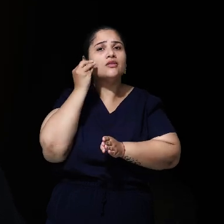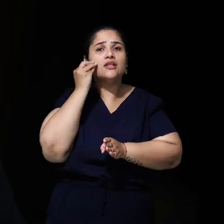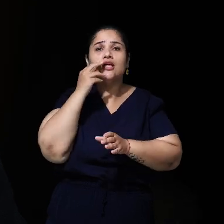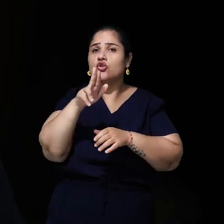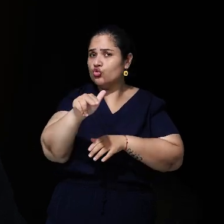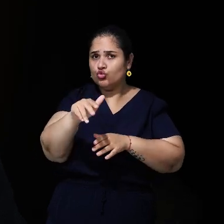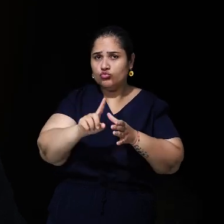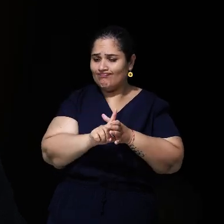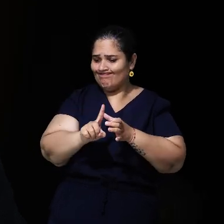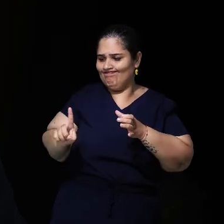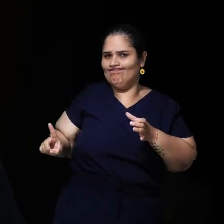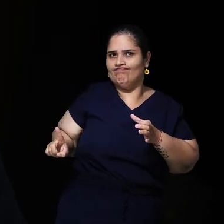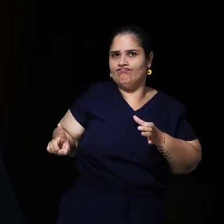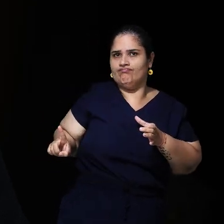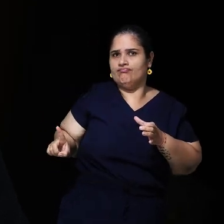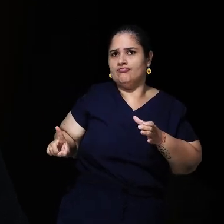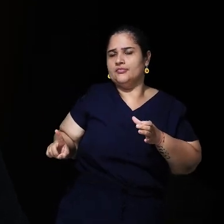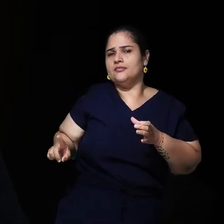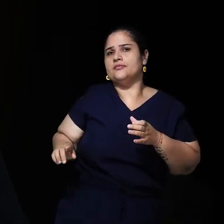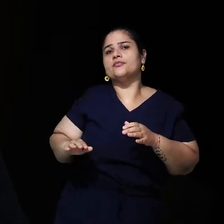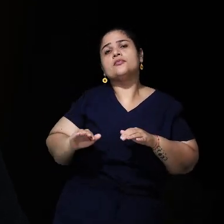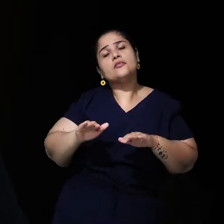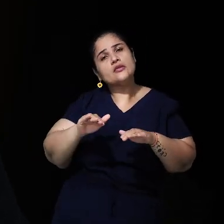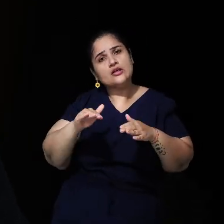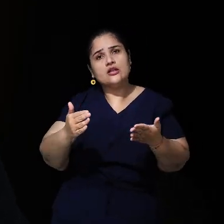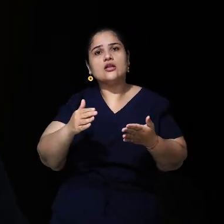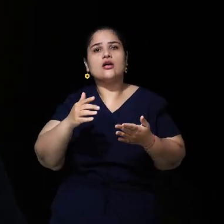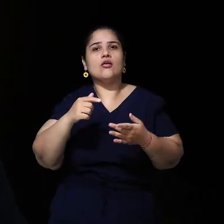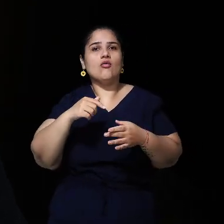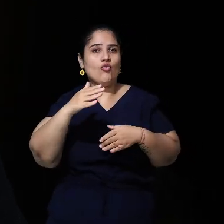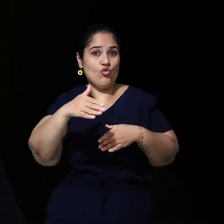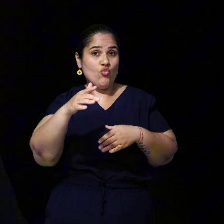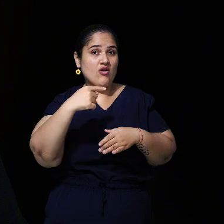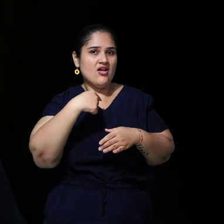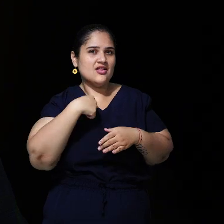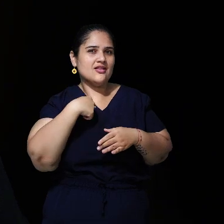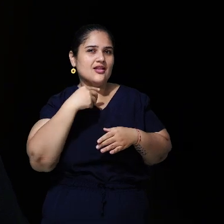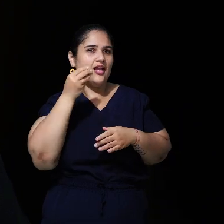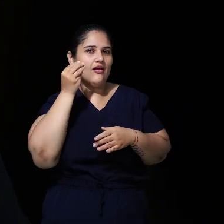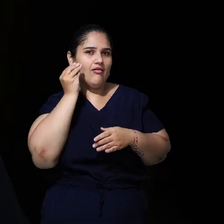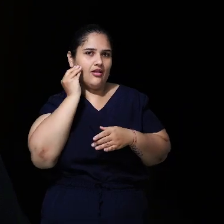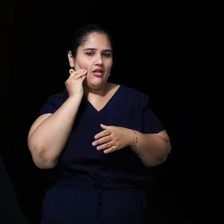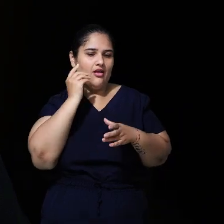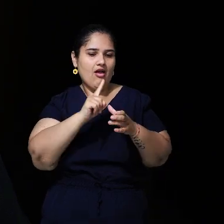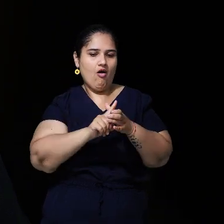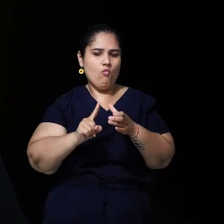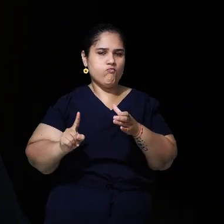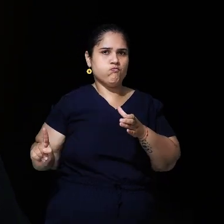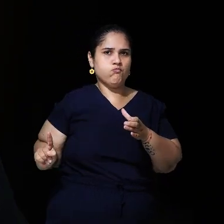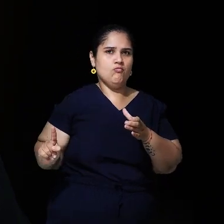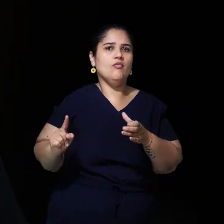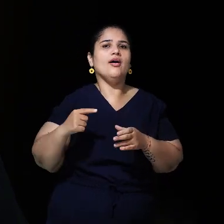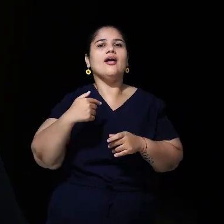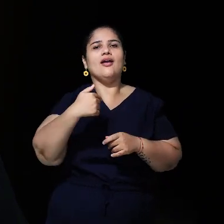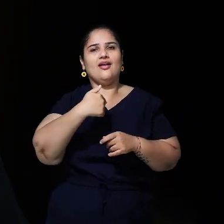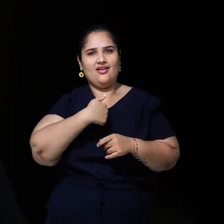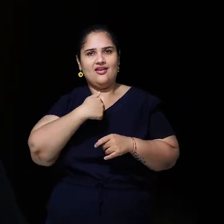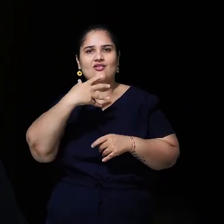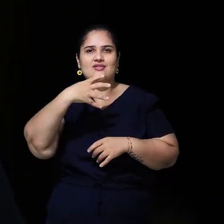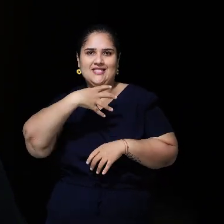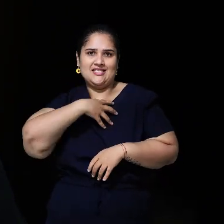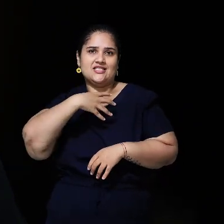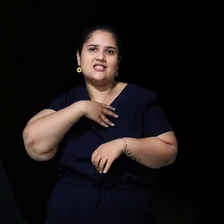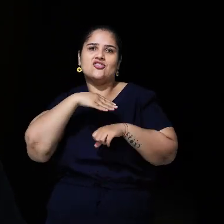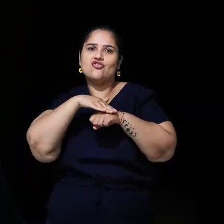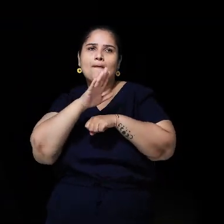isolar. Então, quando eu procurava me isolar, era quando eu sentia mais os